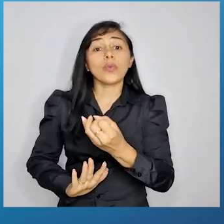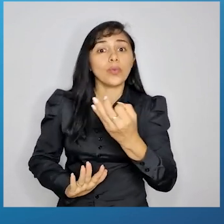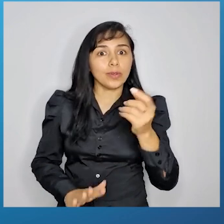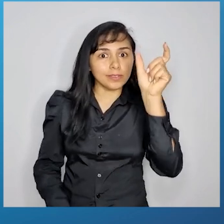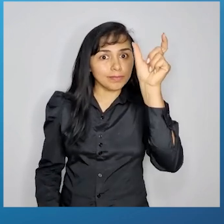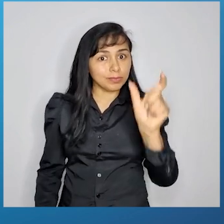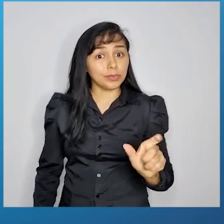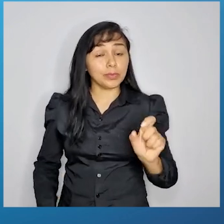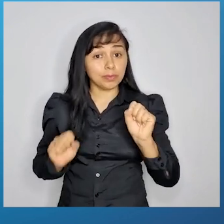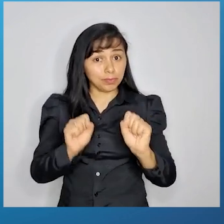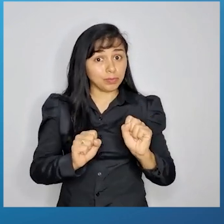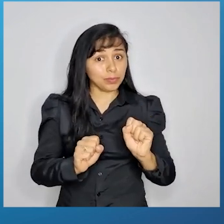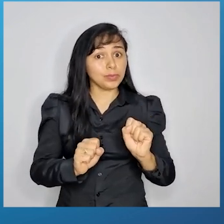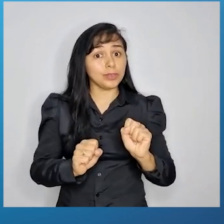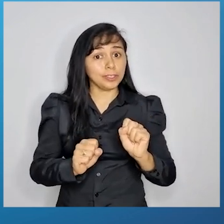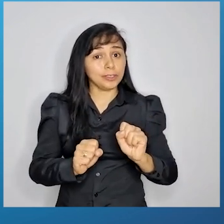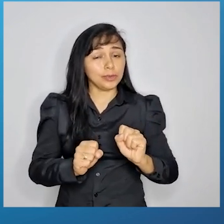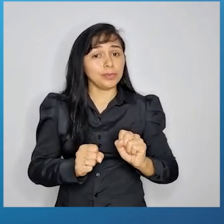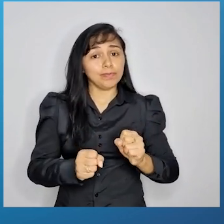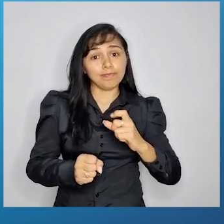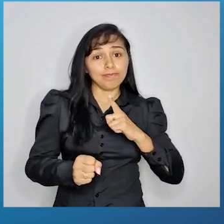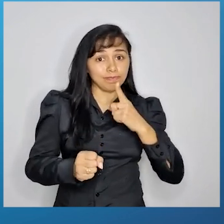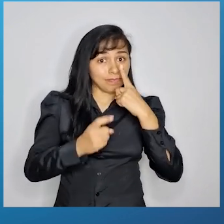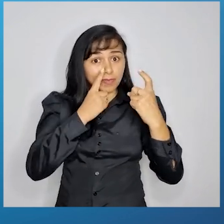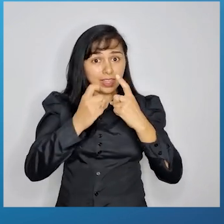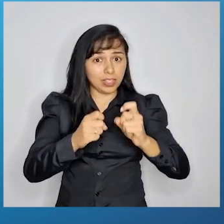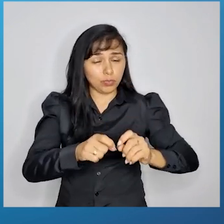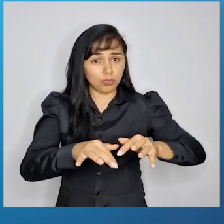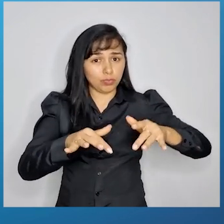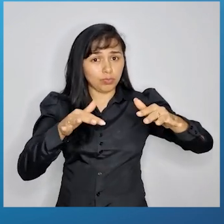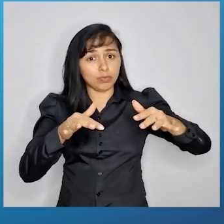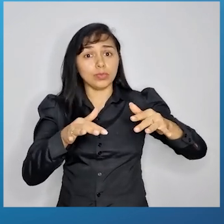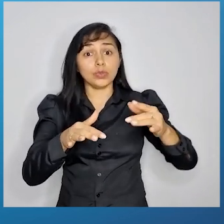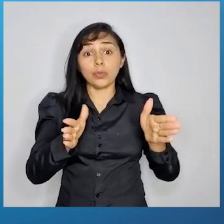temos esse valor de